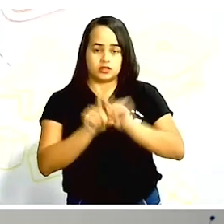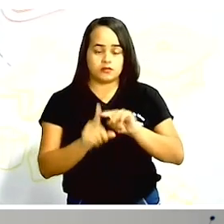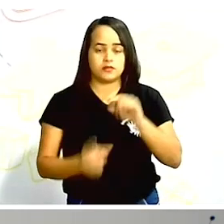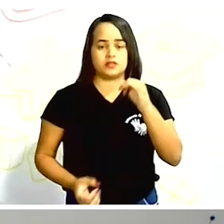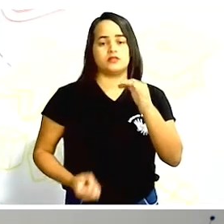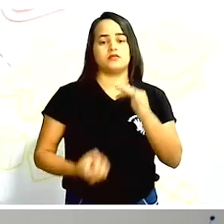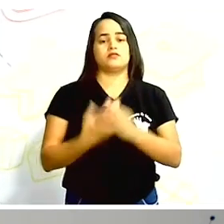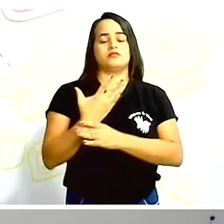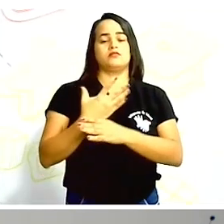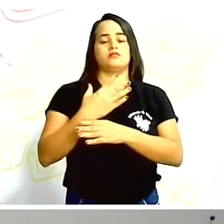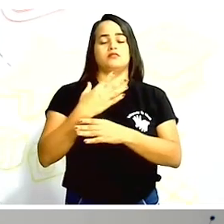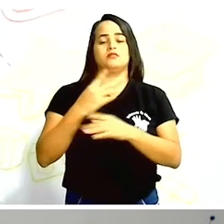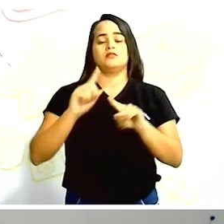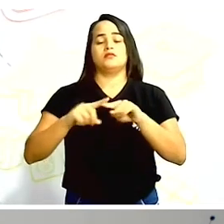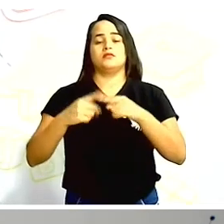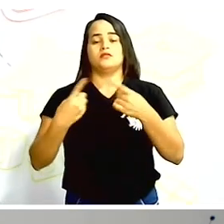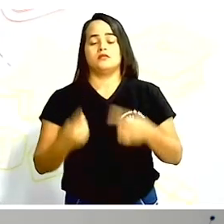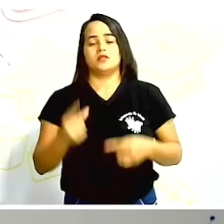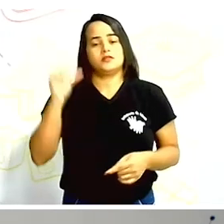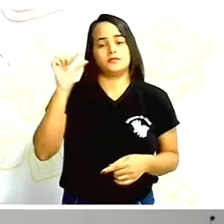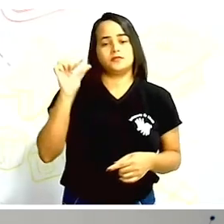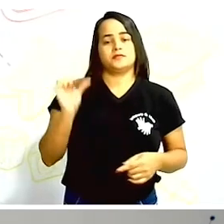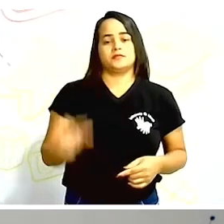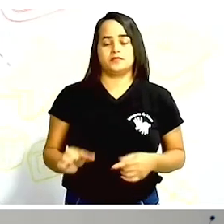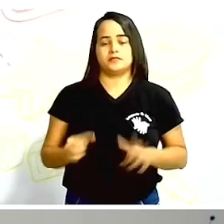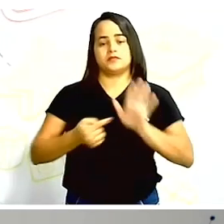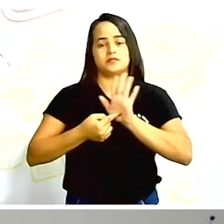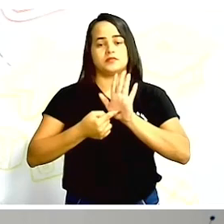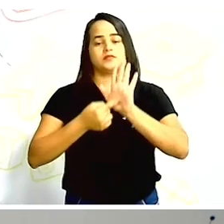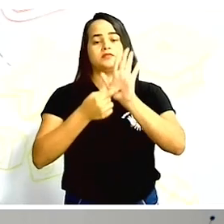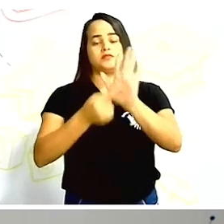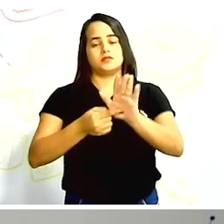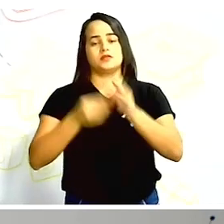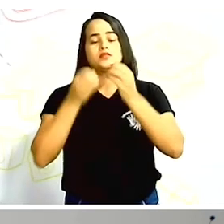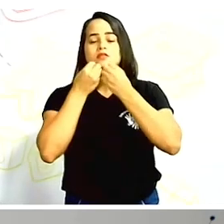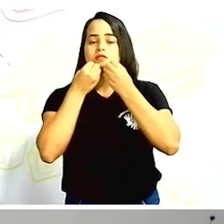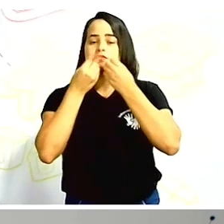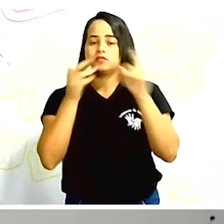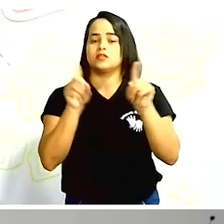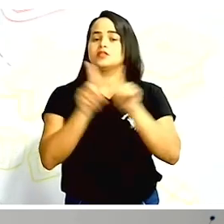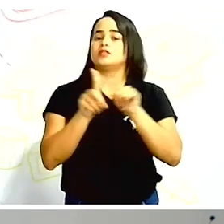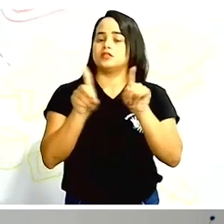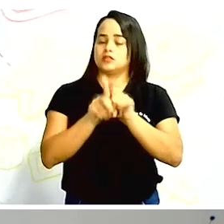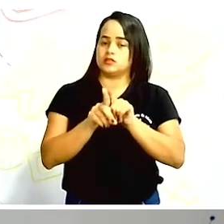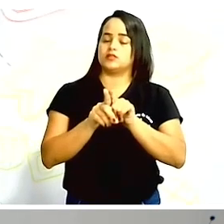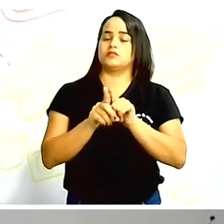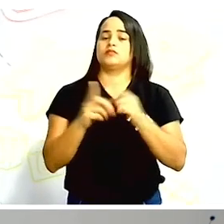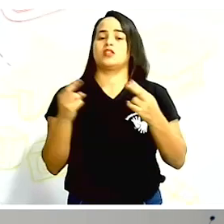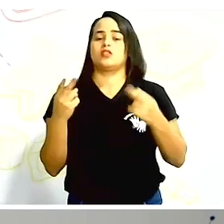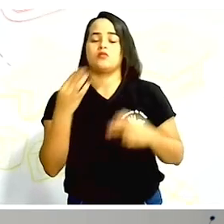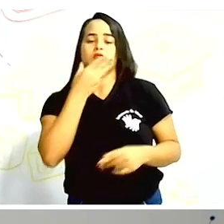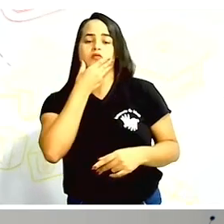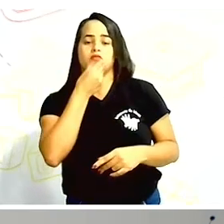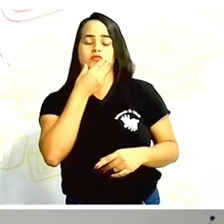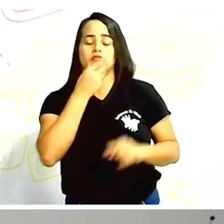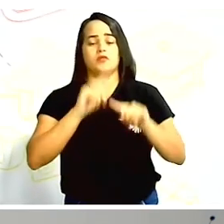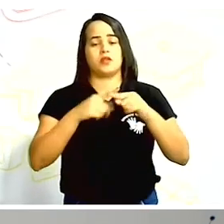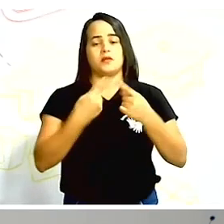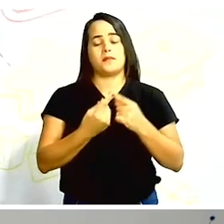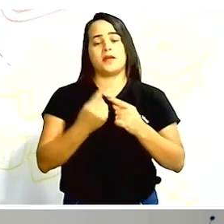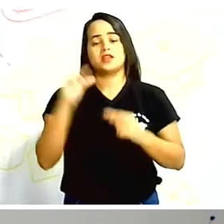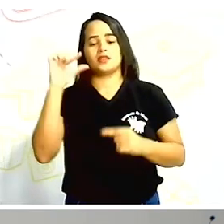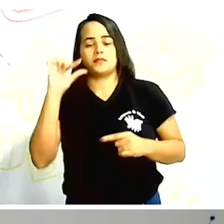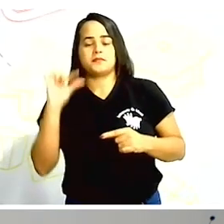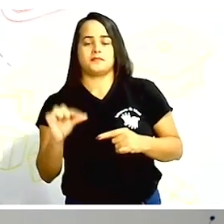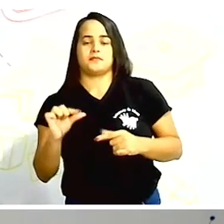em quantidades menores, apresentando os mesmos benefícios e efeitos que ocorrem também nos homens. Então,